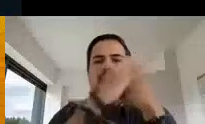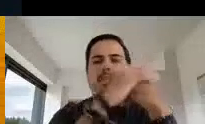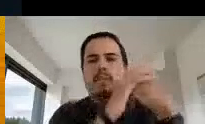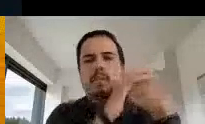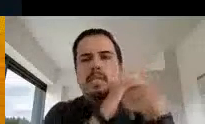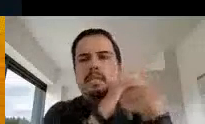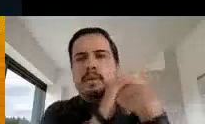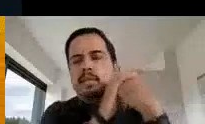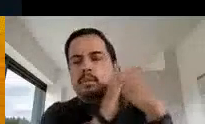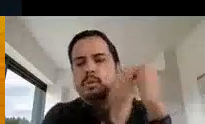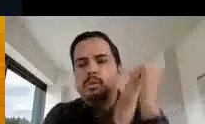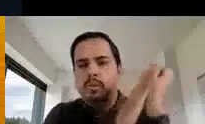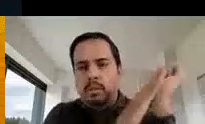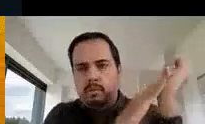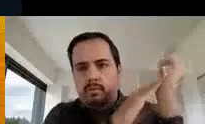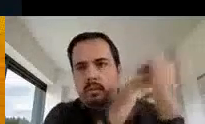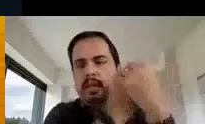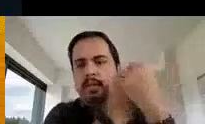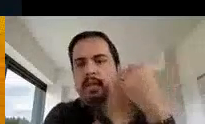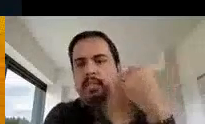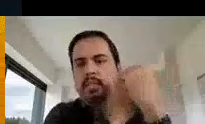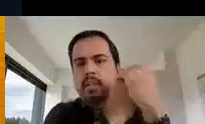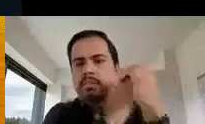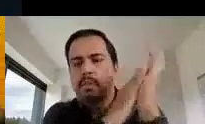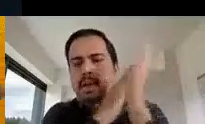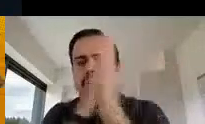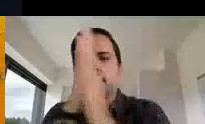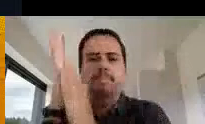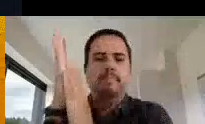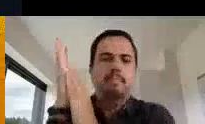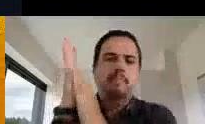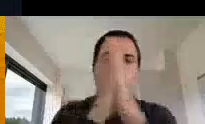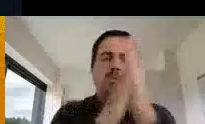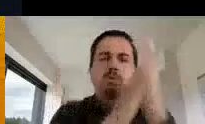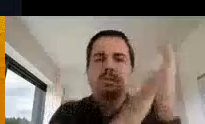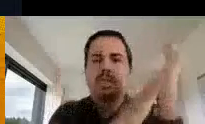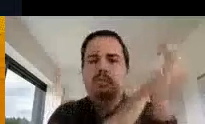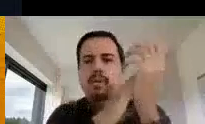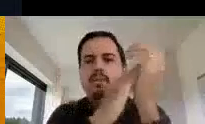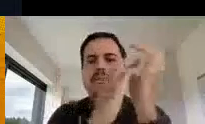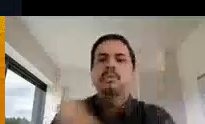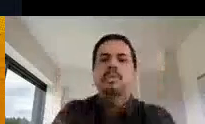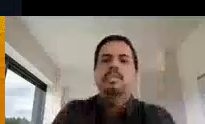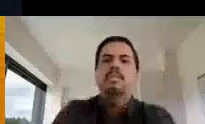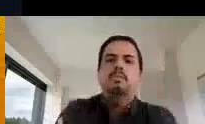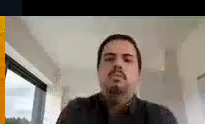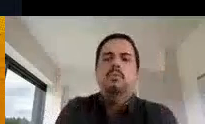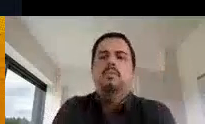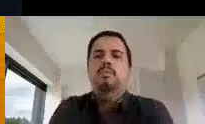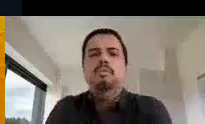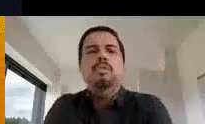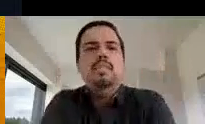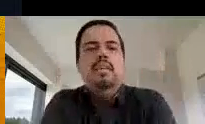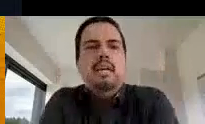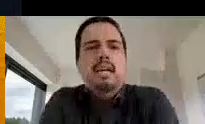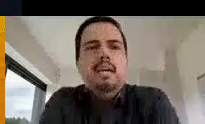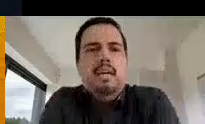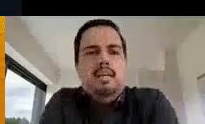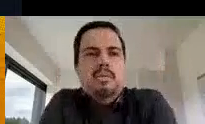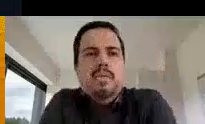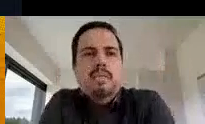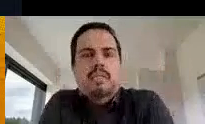Primeira coisa, a gente falar de dois conceitos, né? Aí a gente tem no Sebrae os conceitos de inovação, que a gente tromba com eles todo